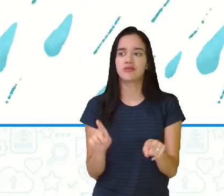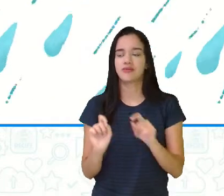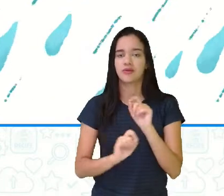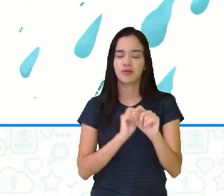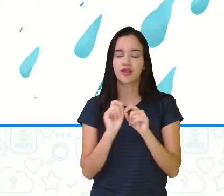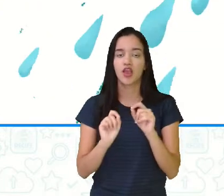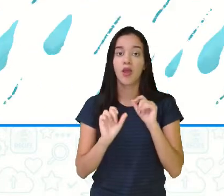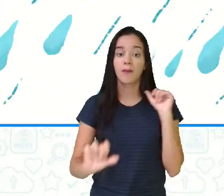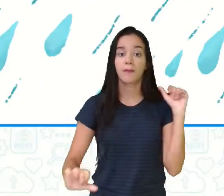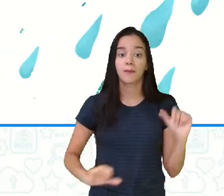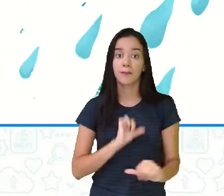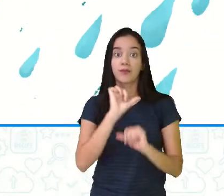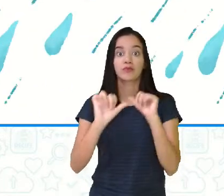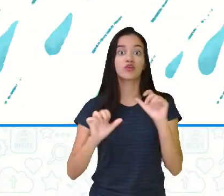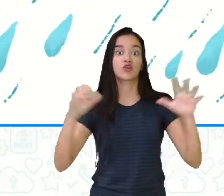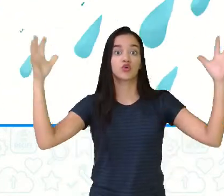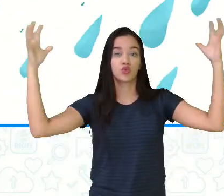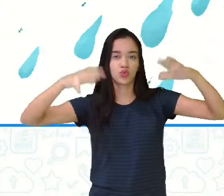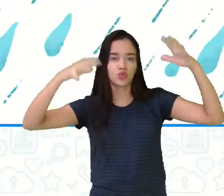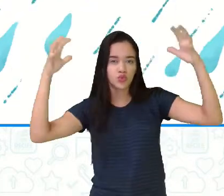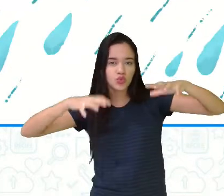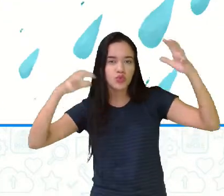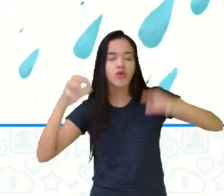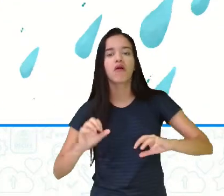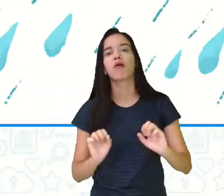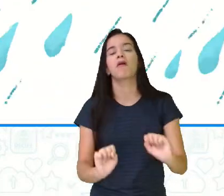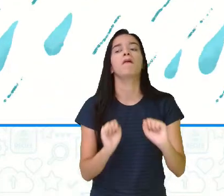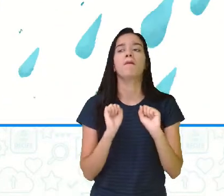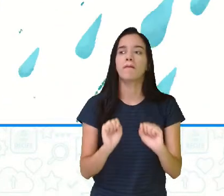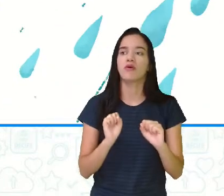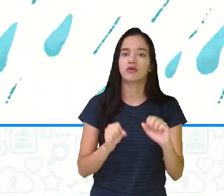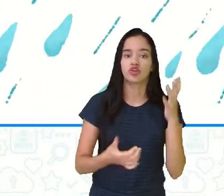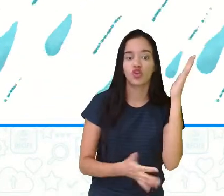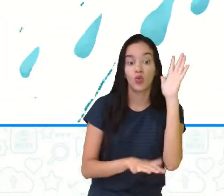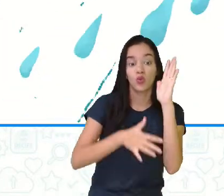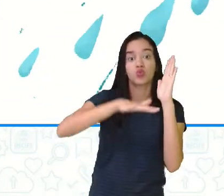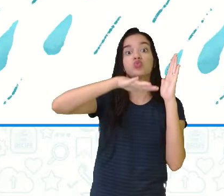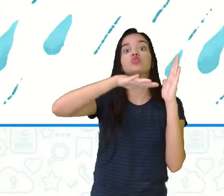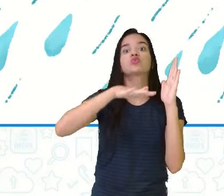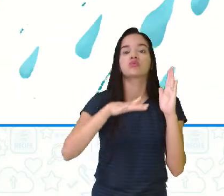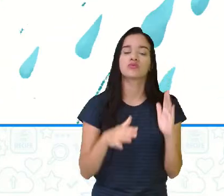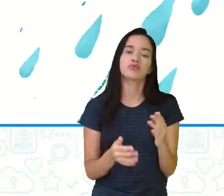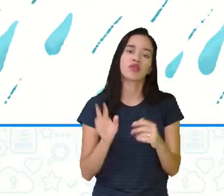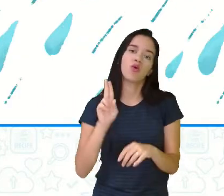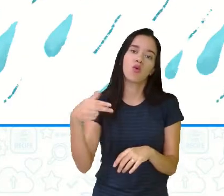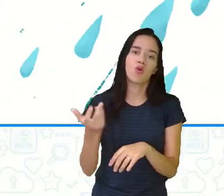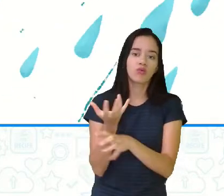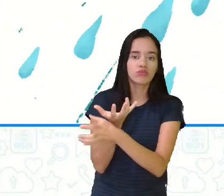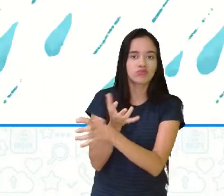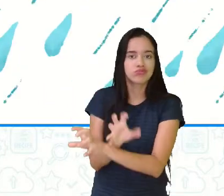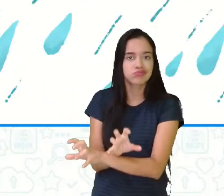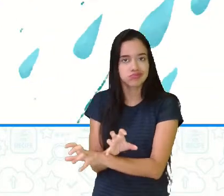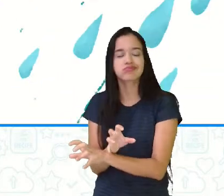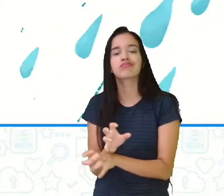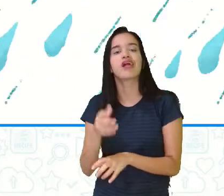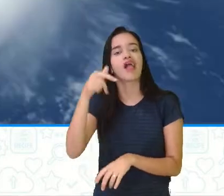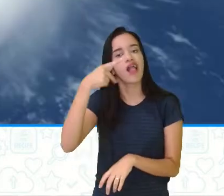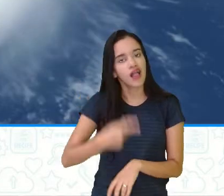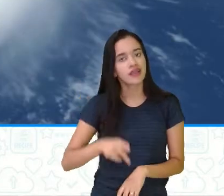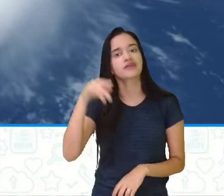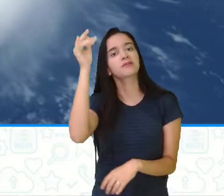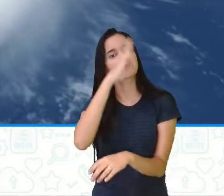A alteração dos regimes de chuva pode causar essas enchentes ou secas que a gente está vendo muito aqui no Brasil